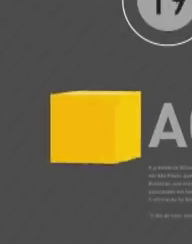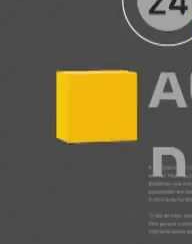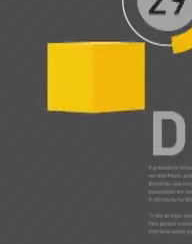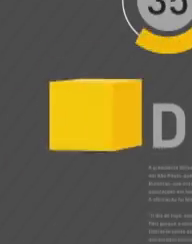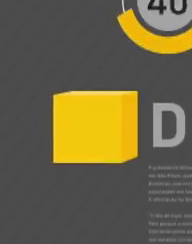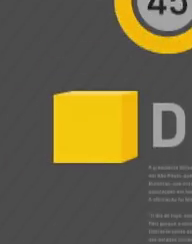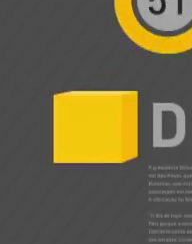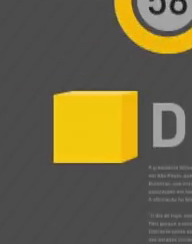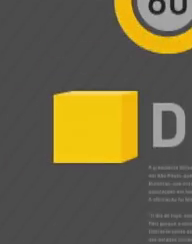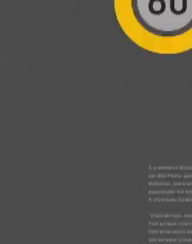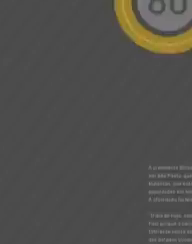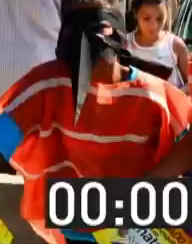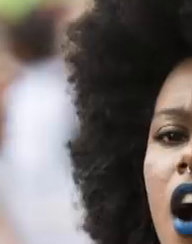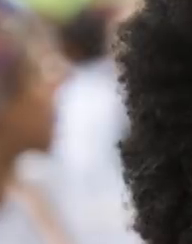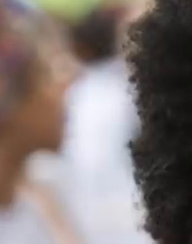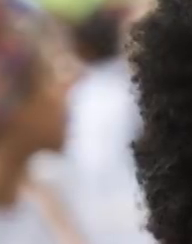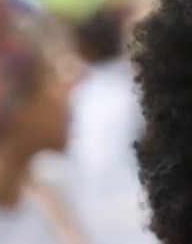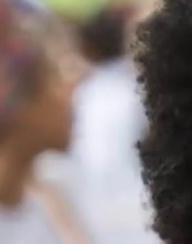o